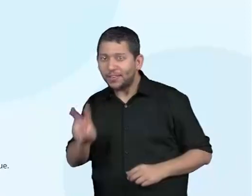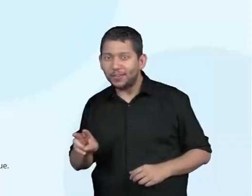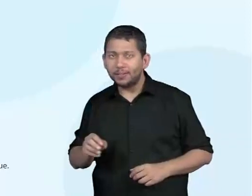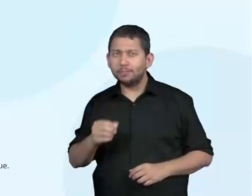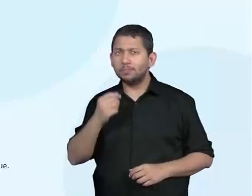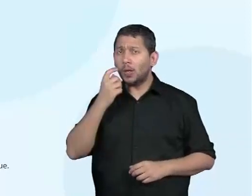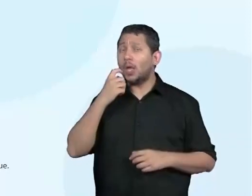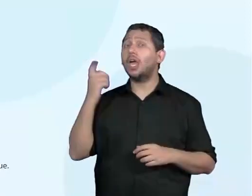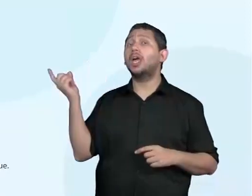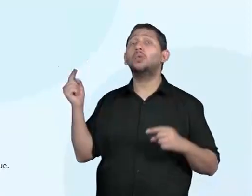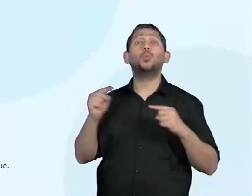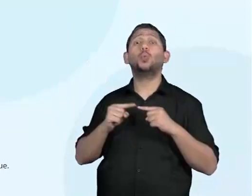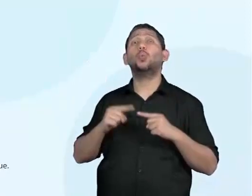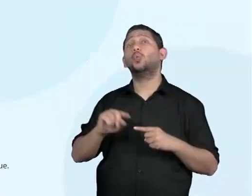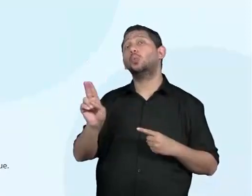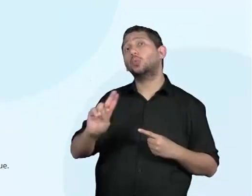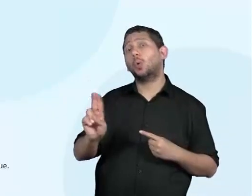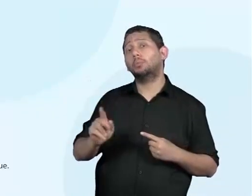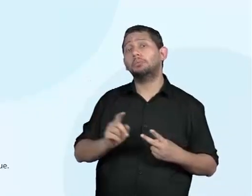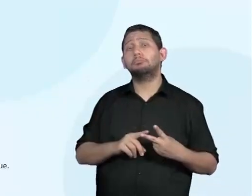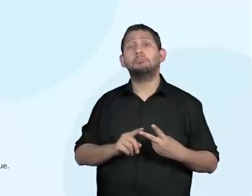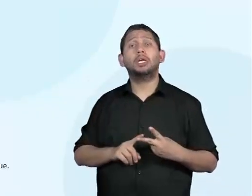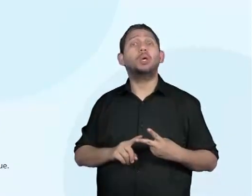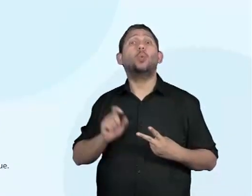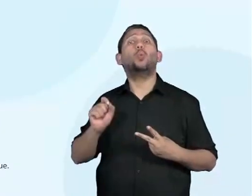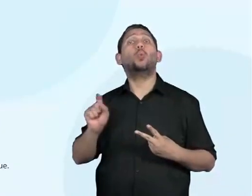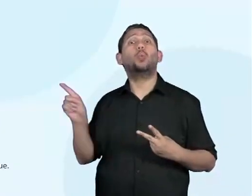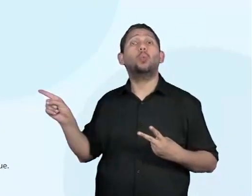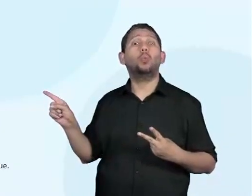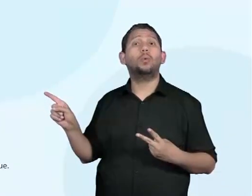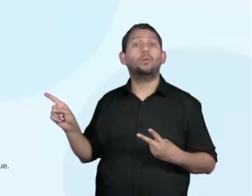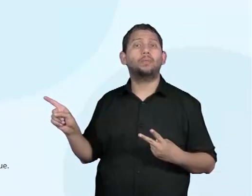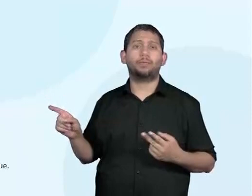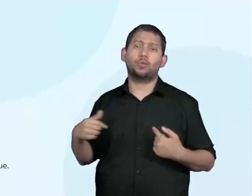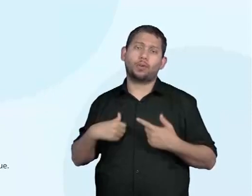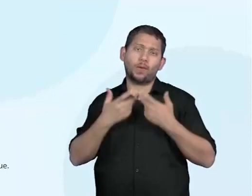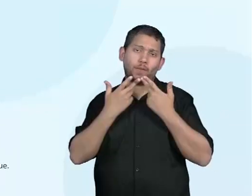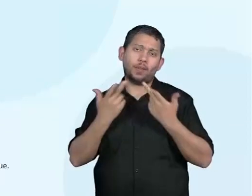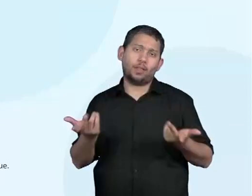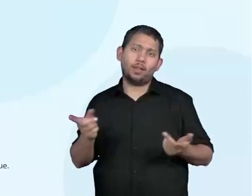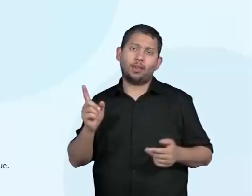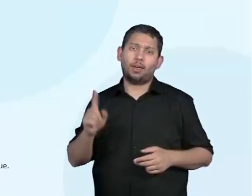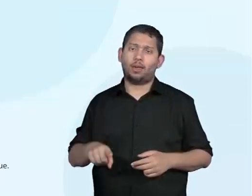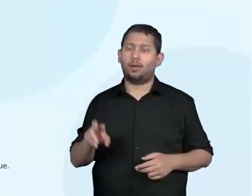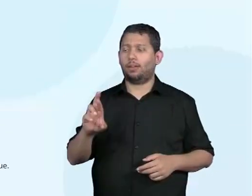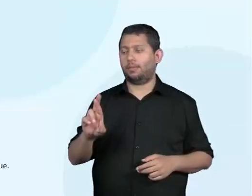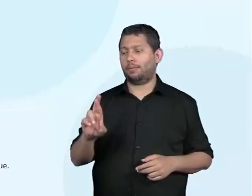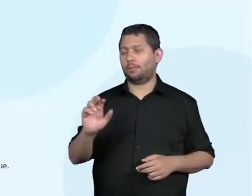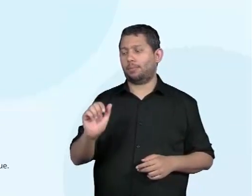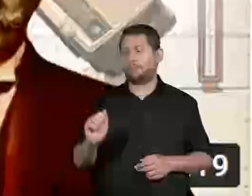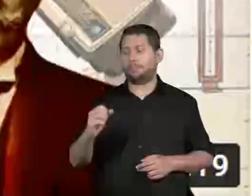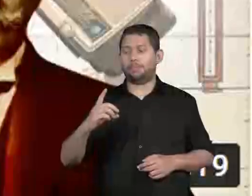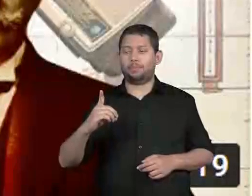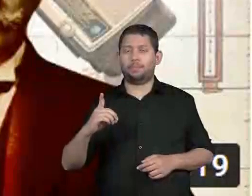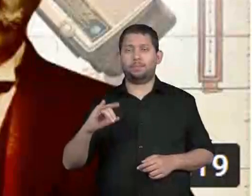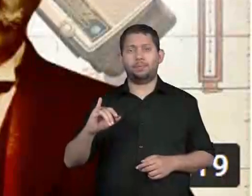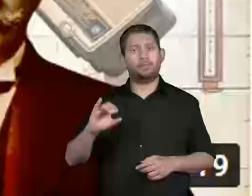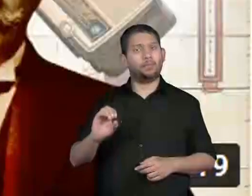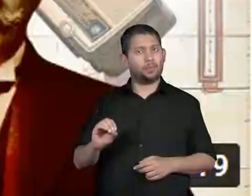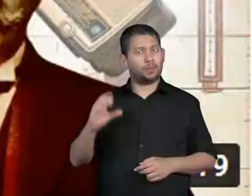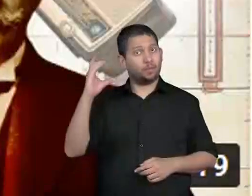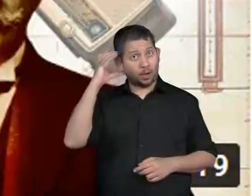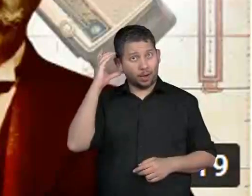de comunicação é este? E se você sabe o nome? O nome eu já acabei dizendo que é rádio. Mas